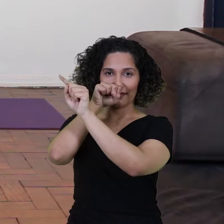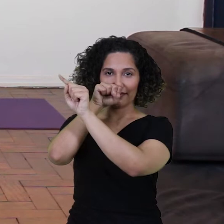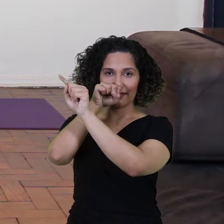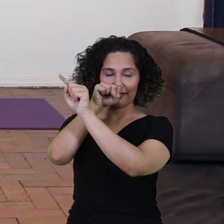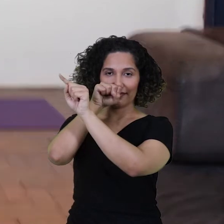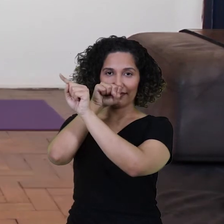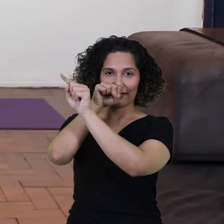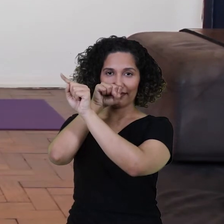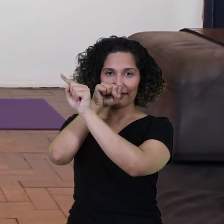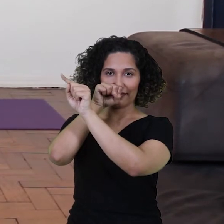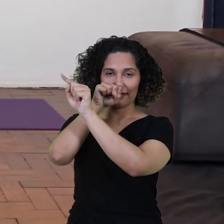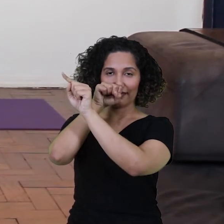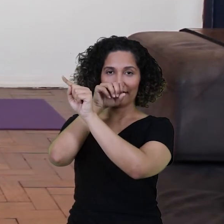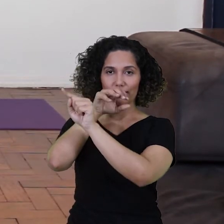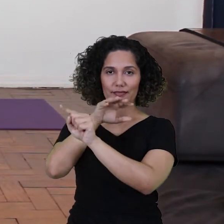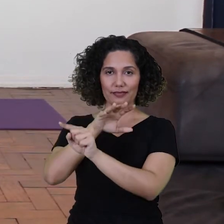Retém.